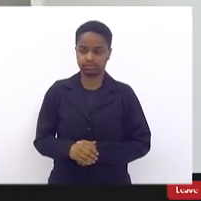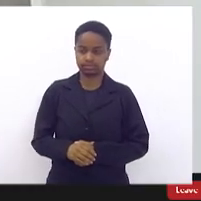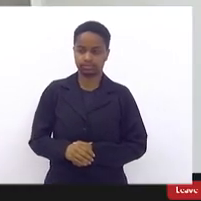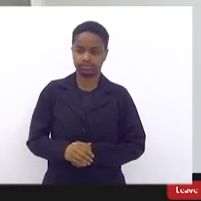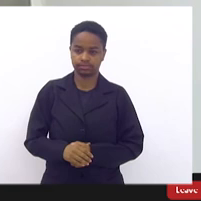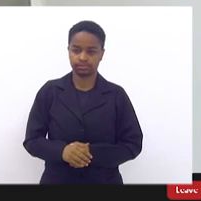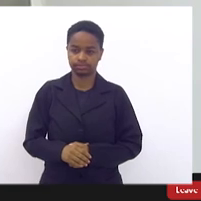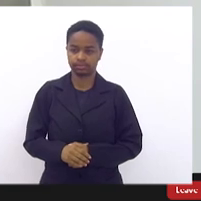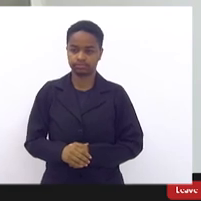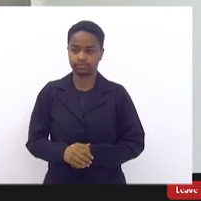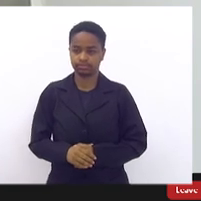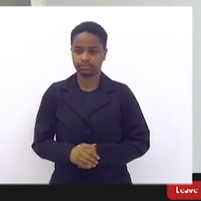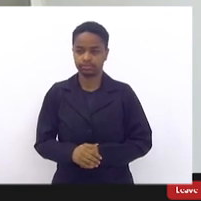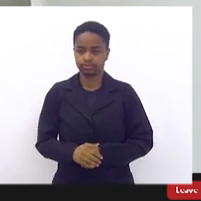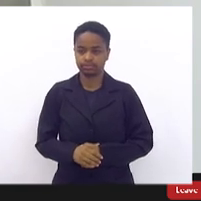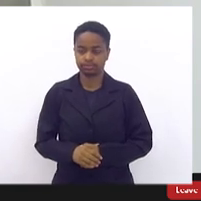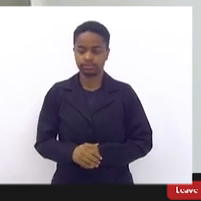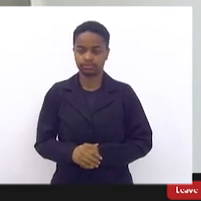Abrindo aqui.